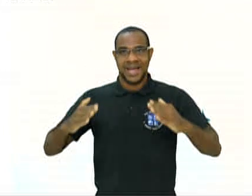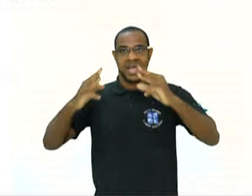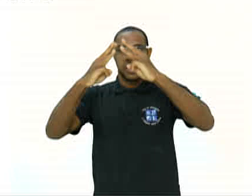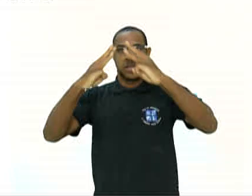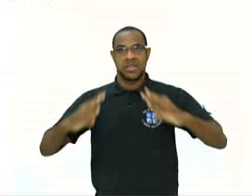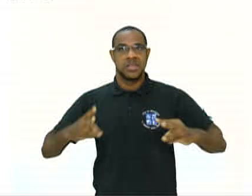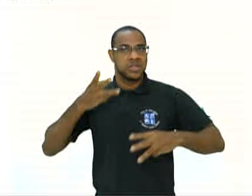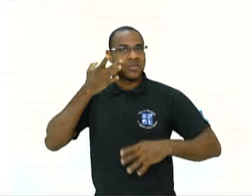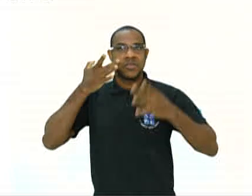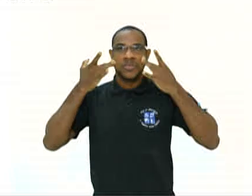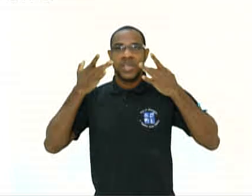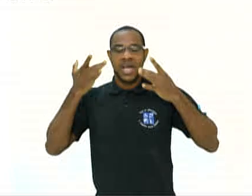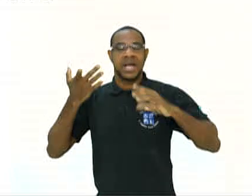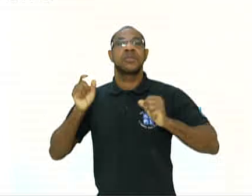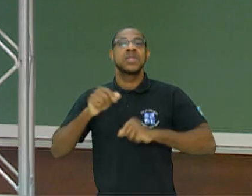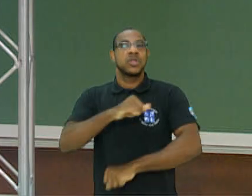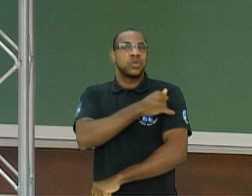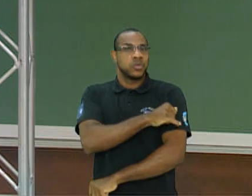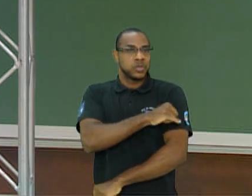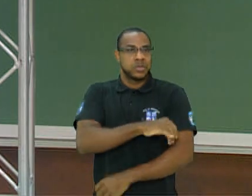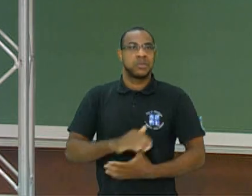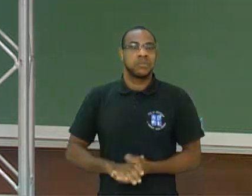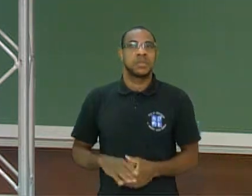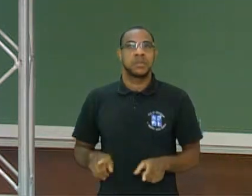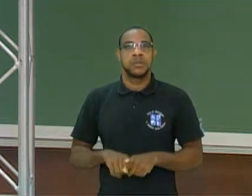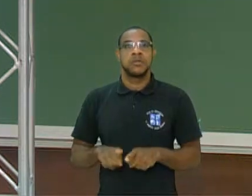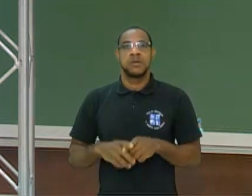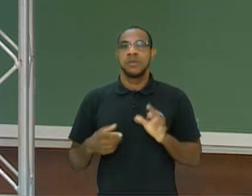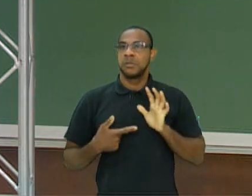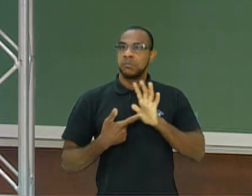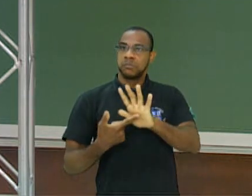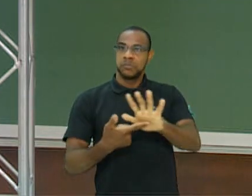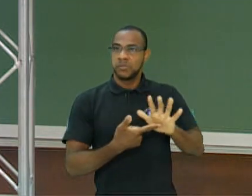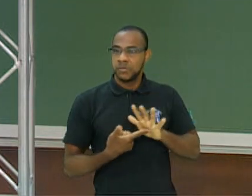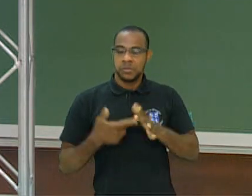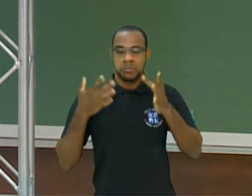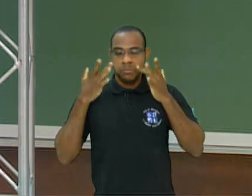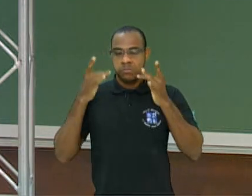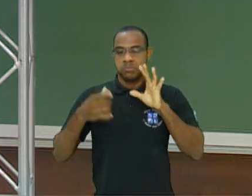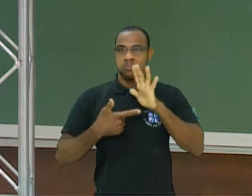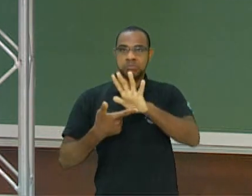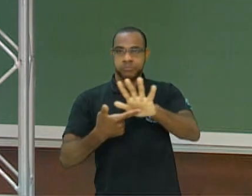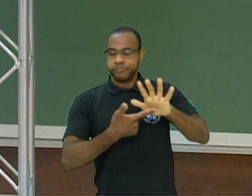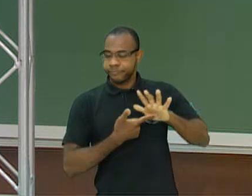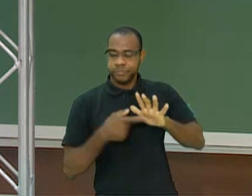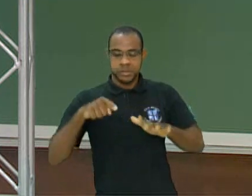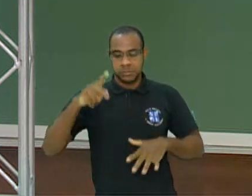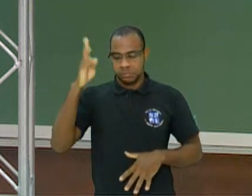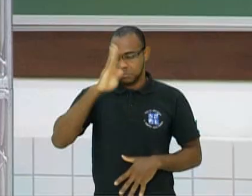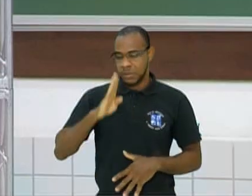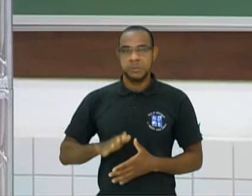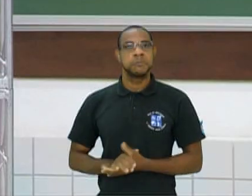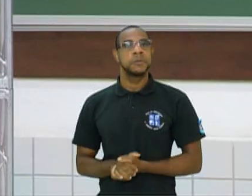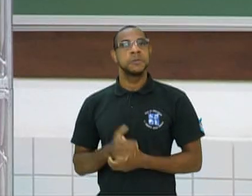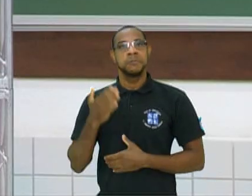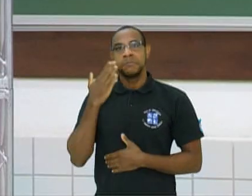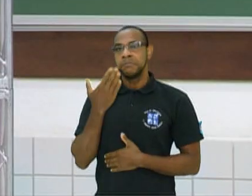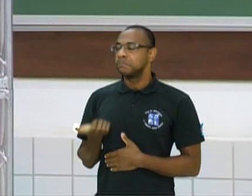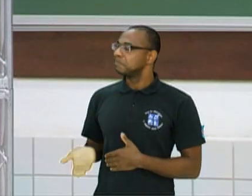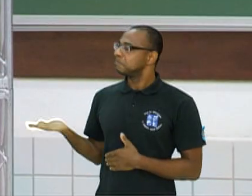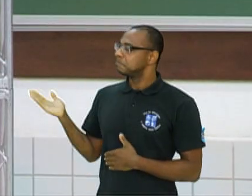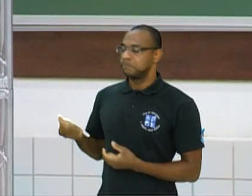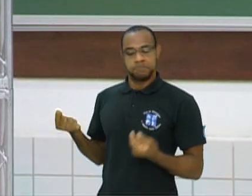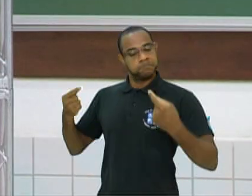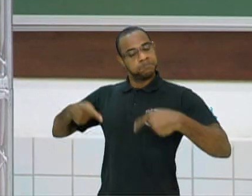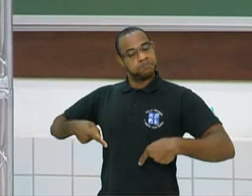das primeiras a fazer arte dramática, teatro dramático no Brasil, ok? What time is it? It's a